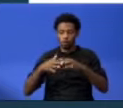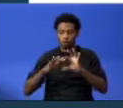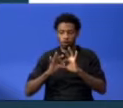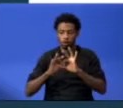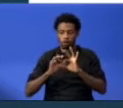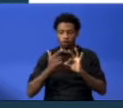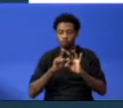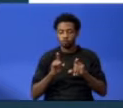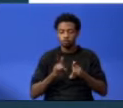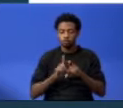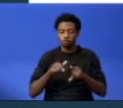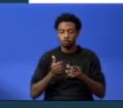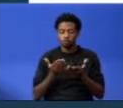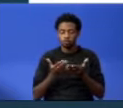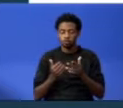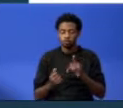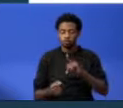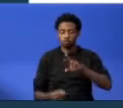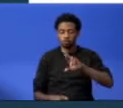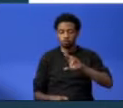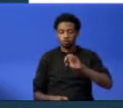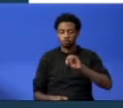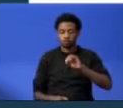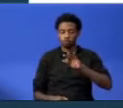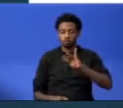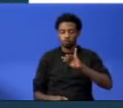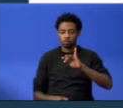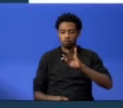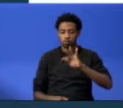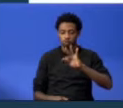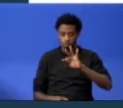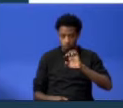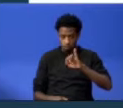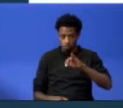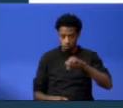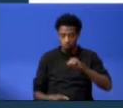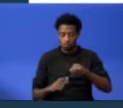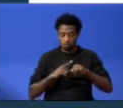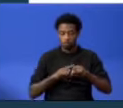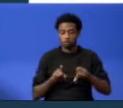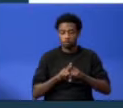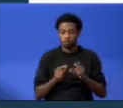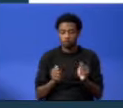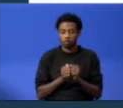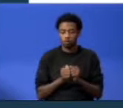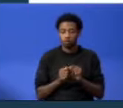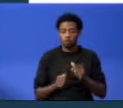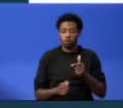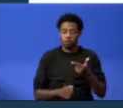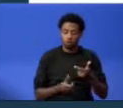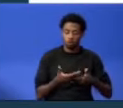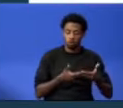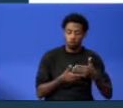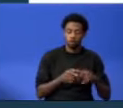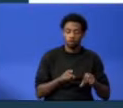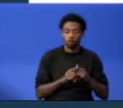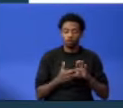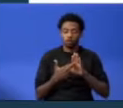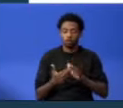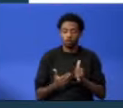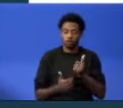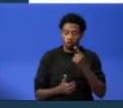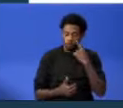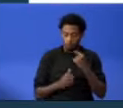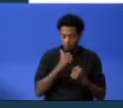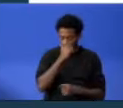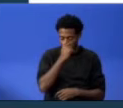actina. Essa proteína, ela também está envolvida por outras proteínas. Então, a gente está vendo uma representação